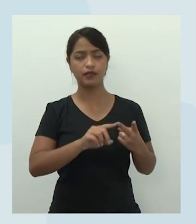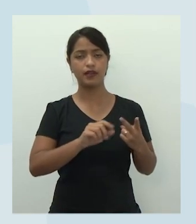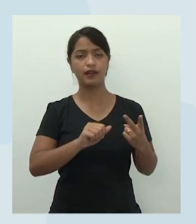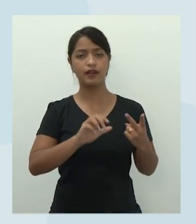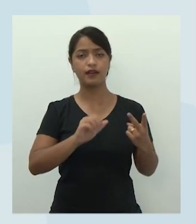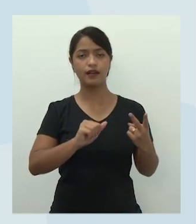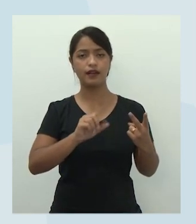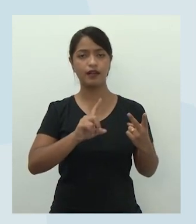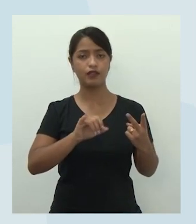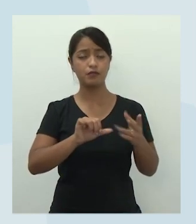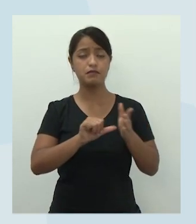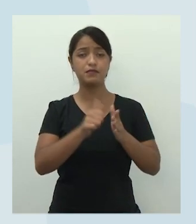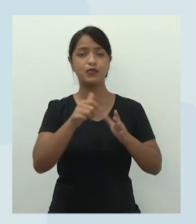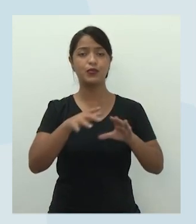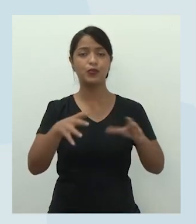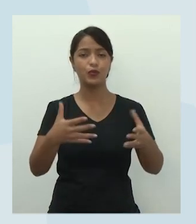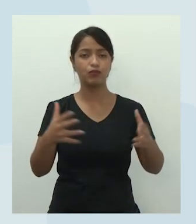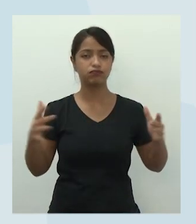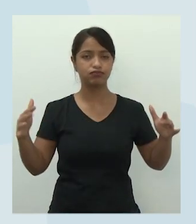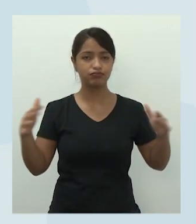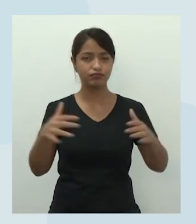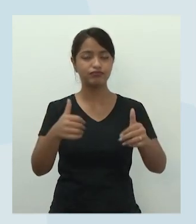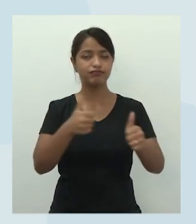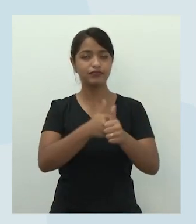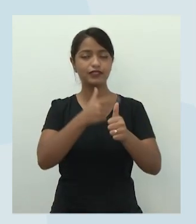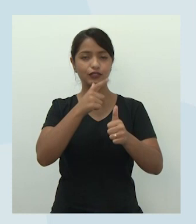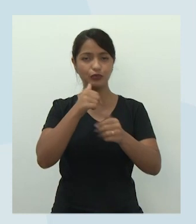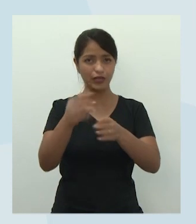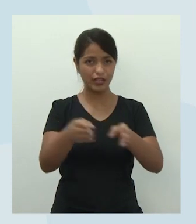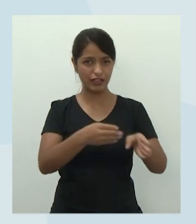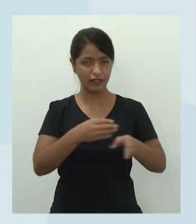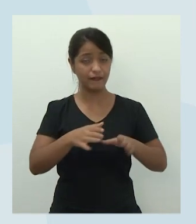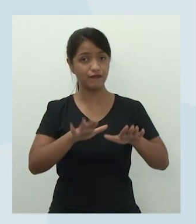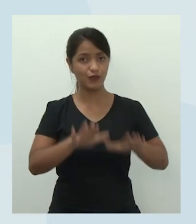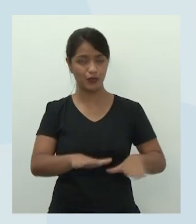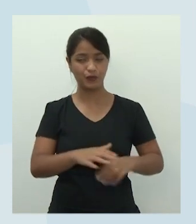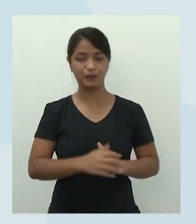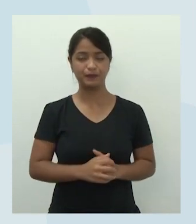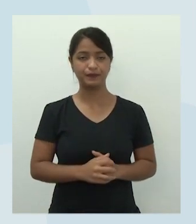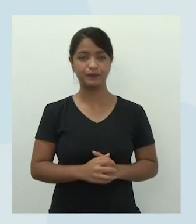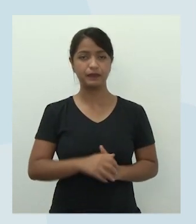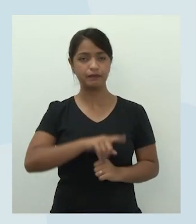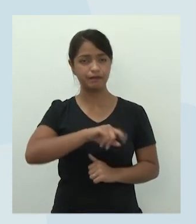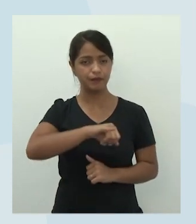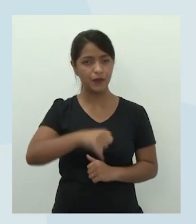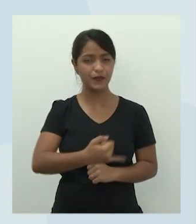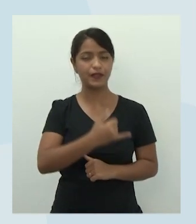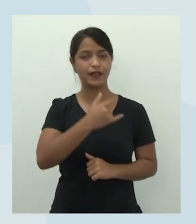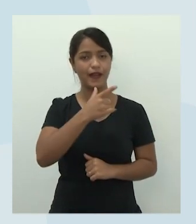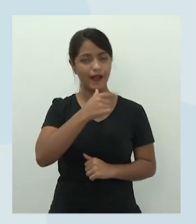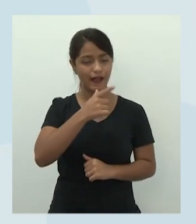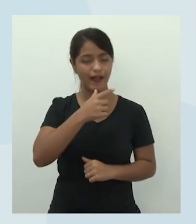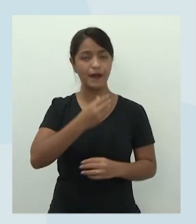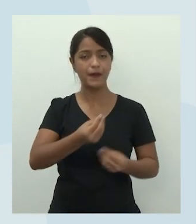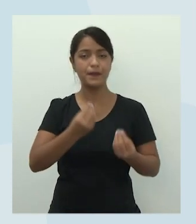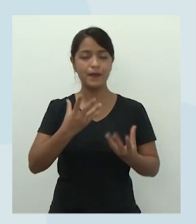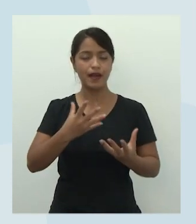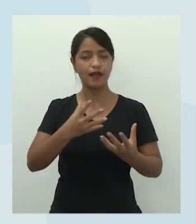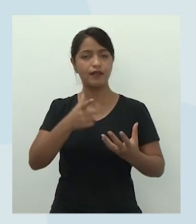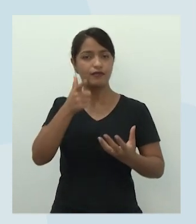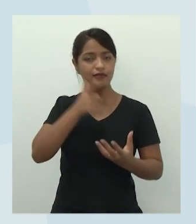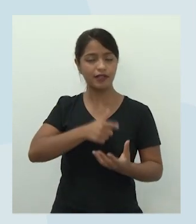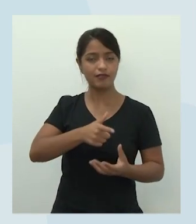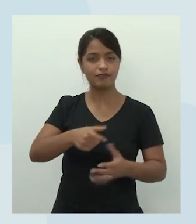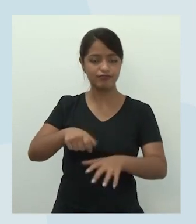se estabelecendo às margens dos rios Tigre e Eufrates, tirando proveito das águas para irrigação de plantações e também